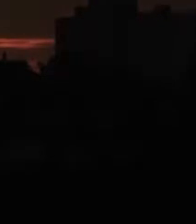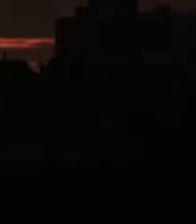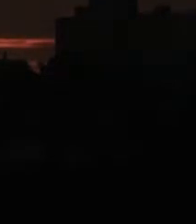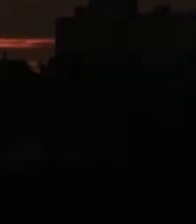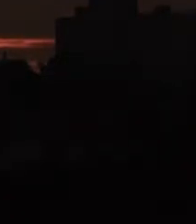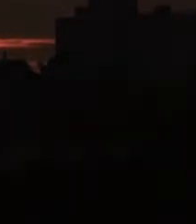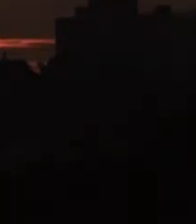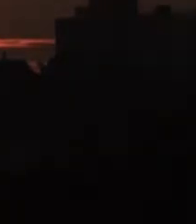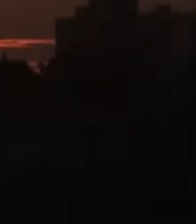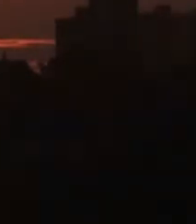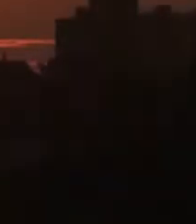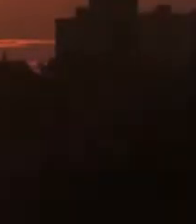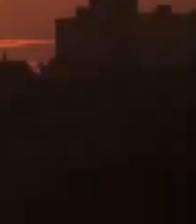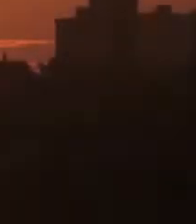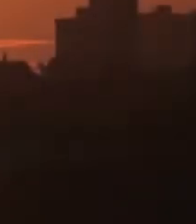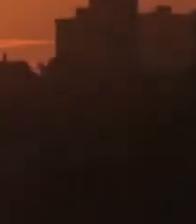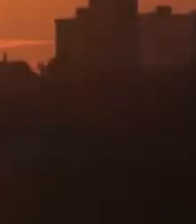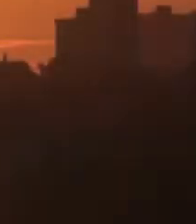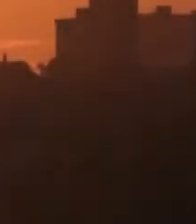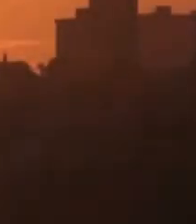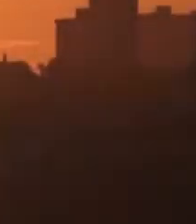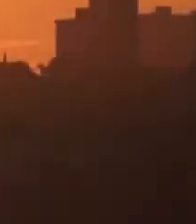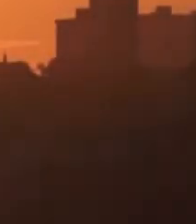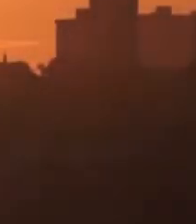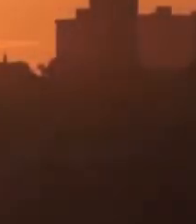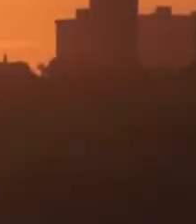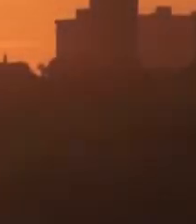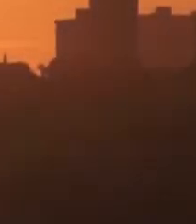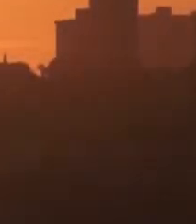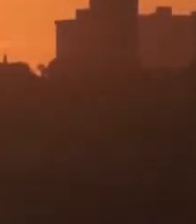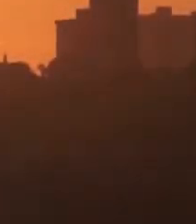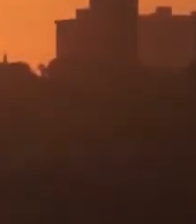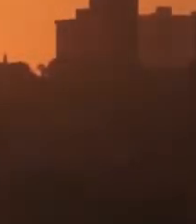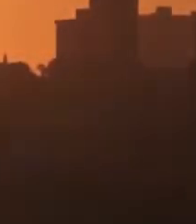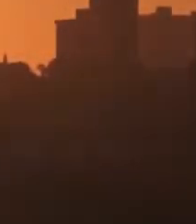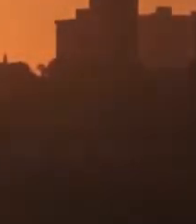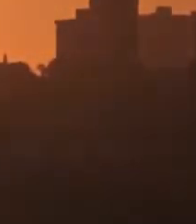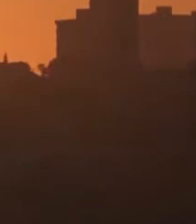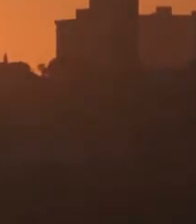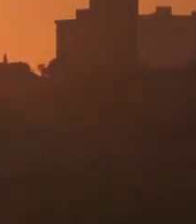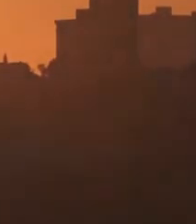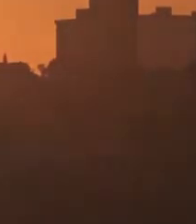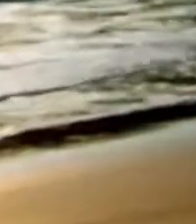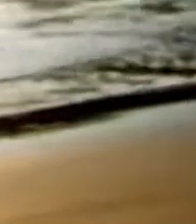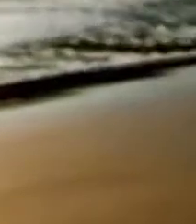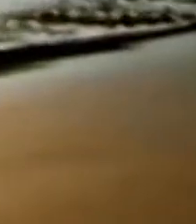Imenso esplêndido, ao som do mar e à luz do céu profundo,